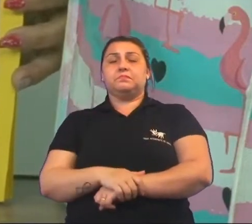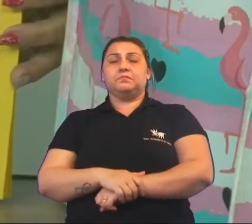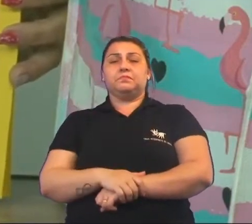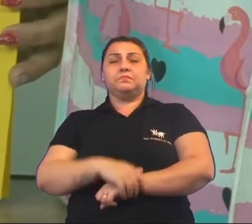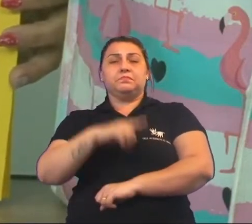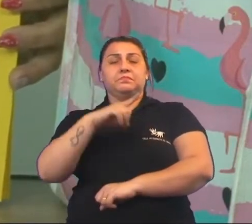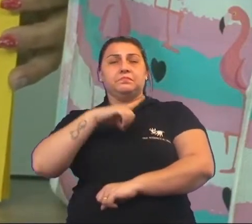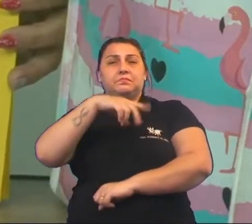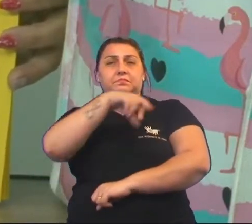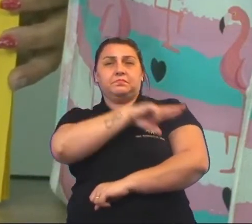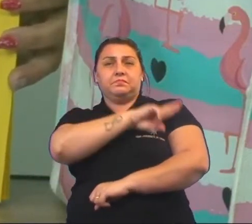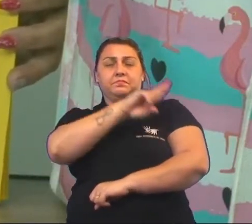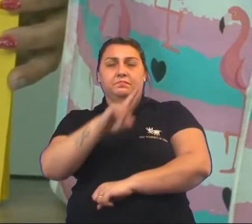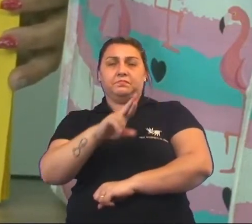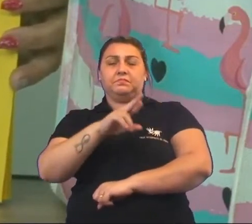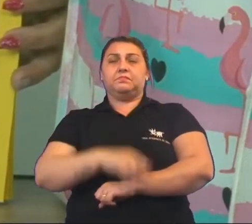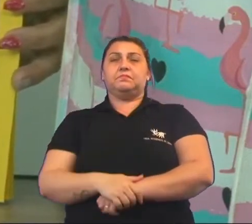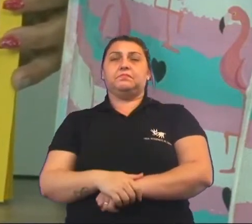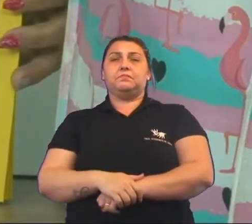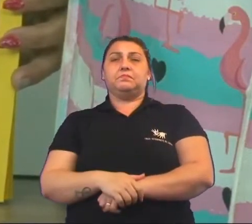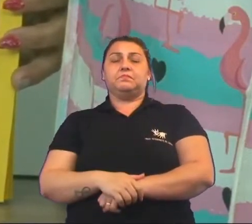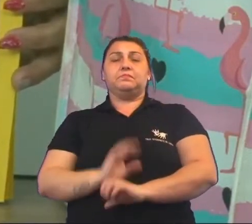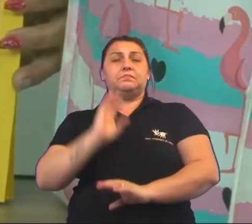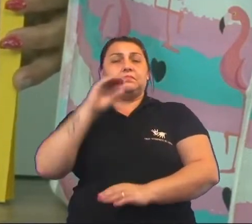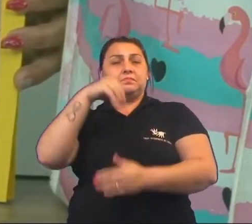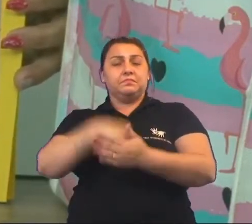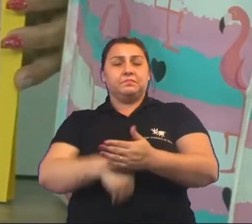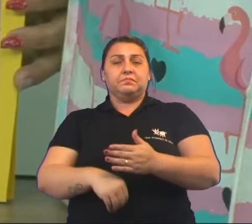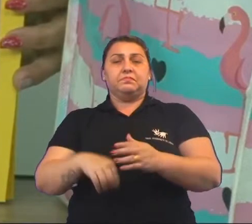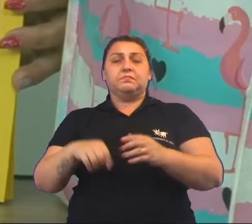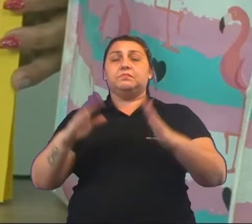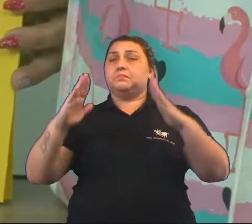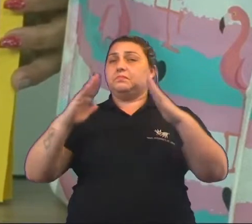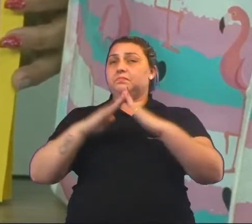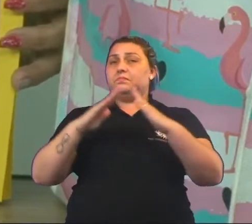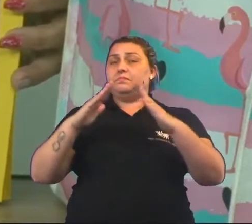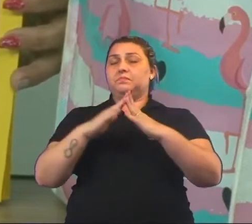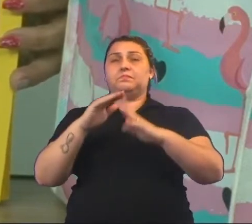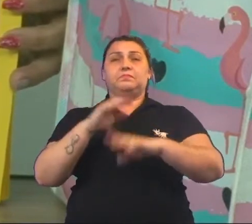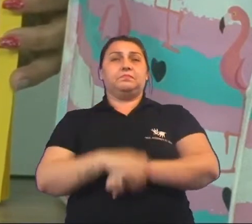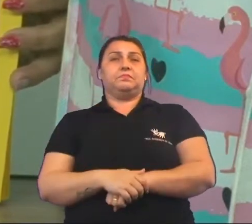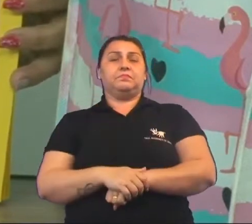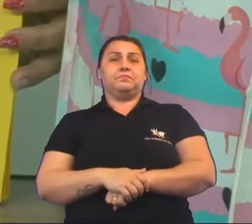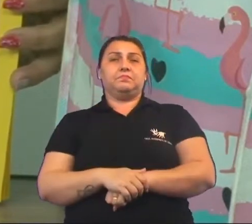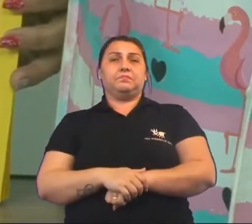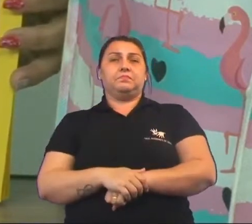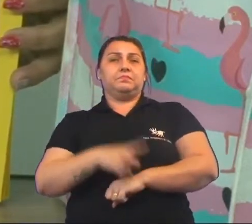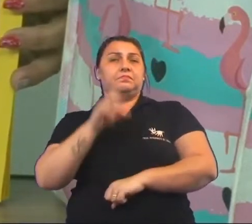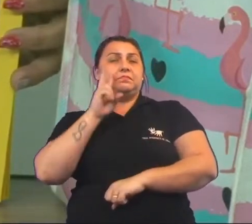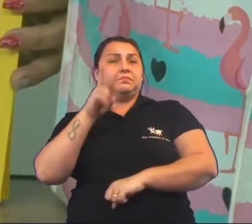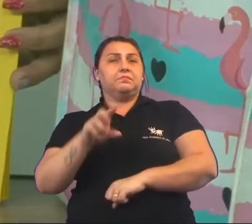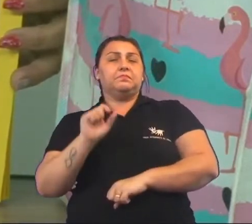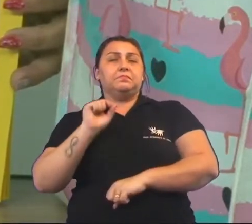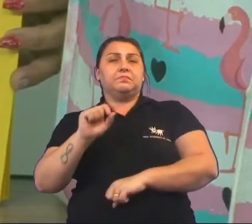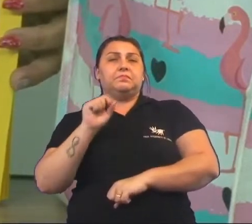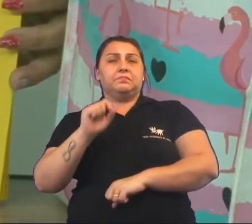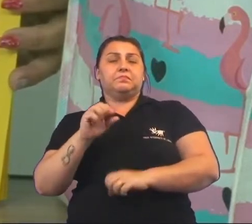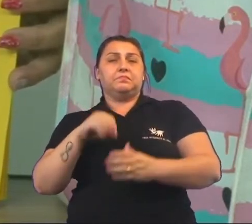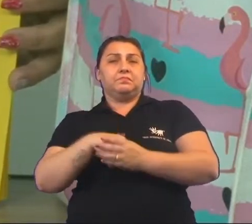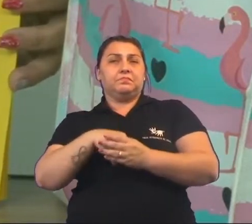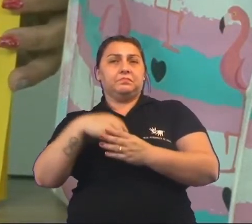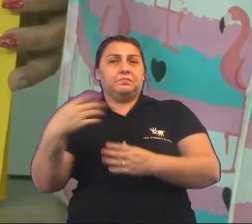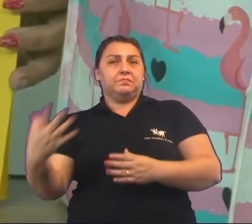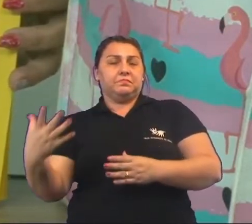a representação do interior de uma moradia. Aqui nós vimos o quê? O exterior, a parte